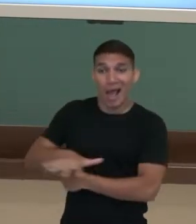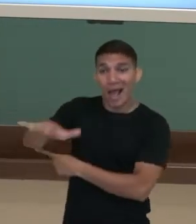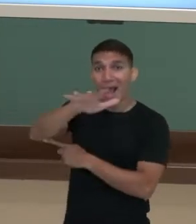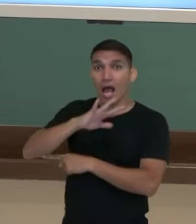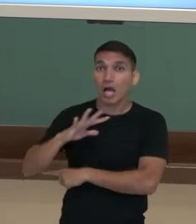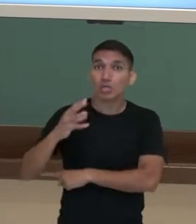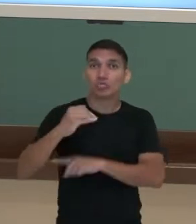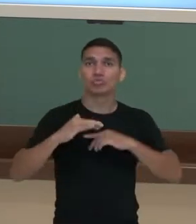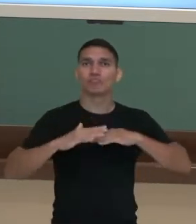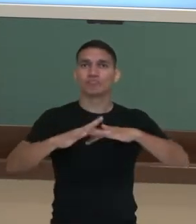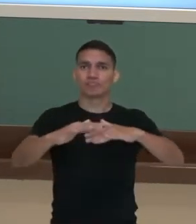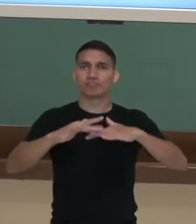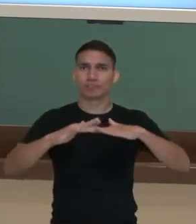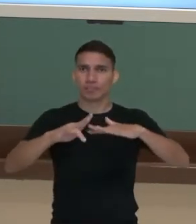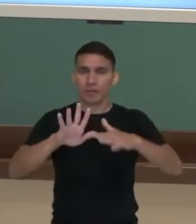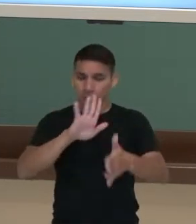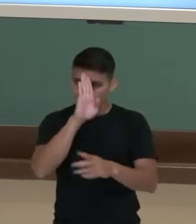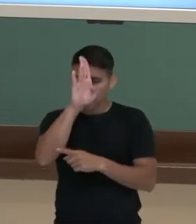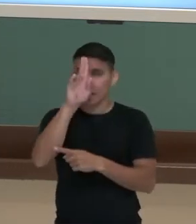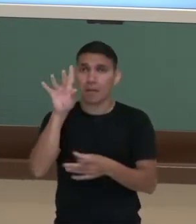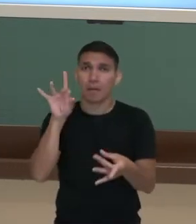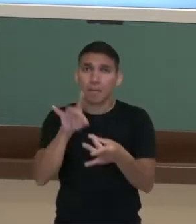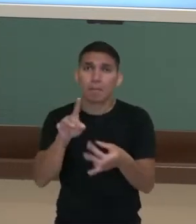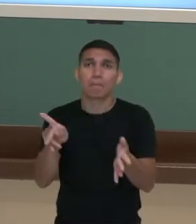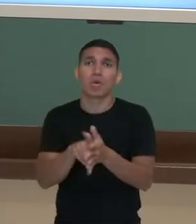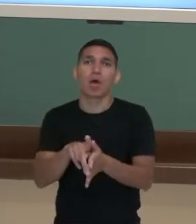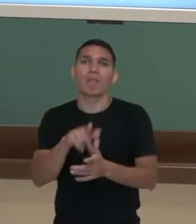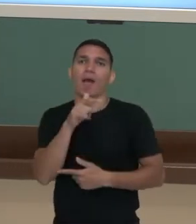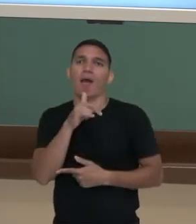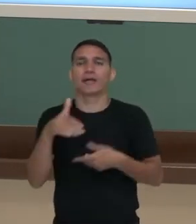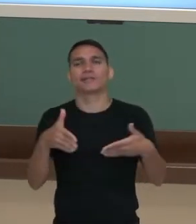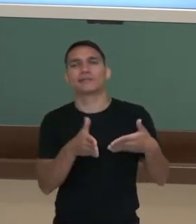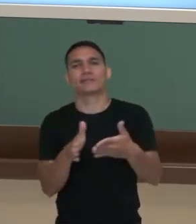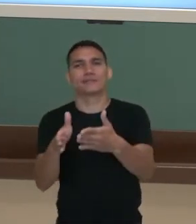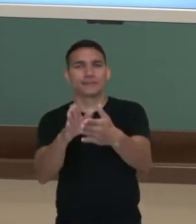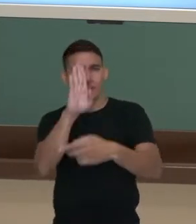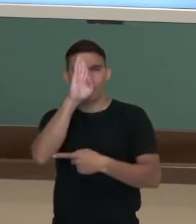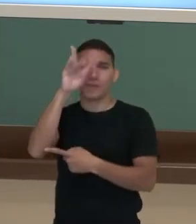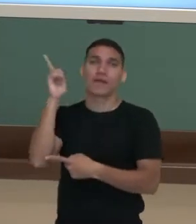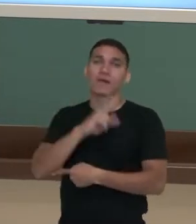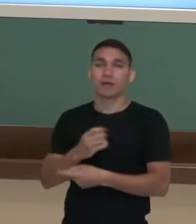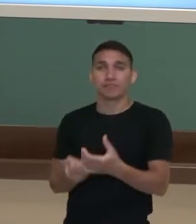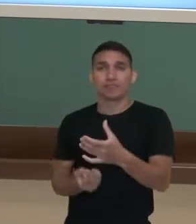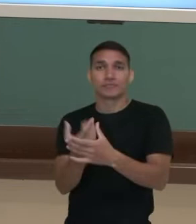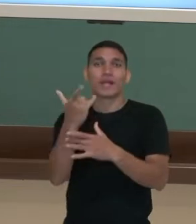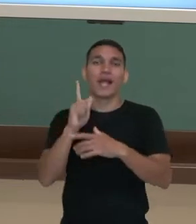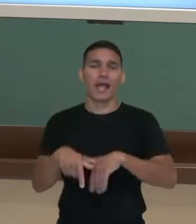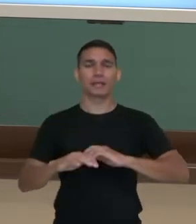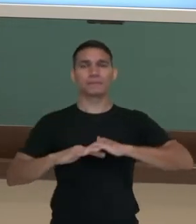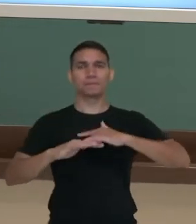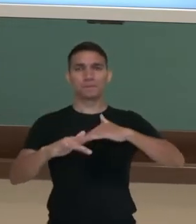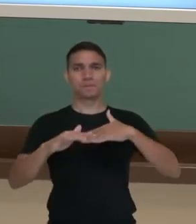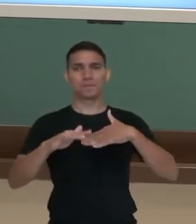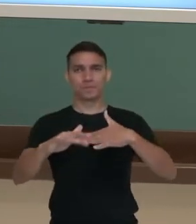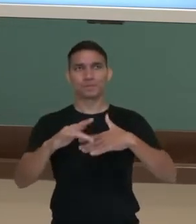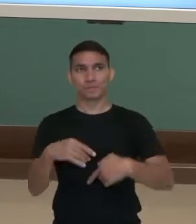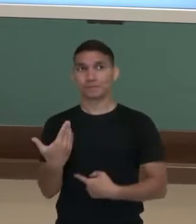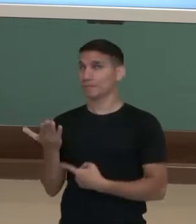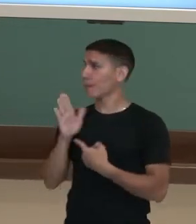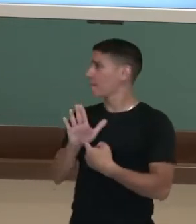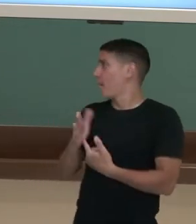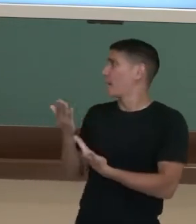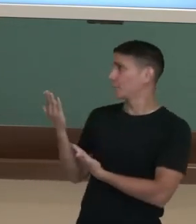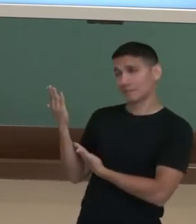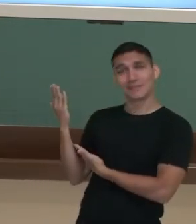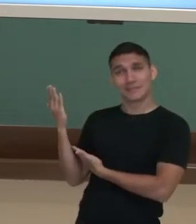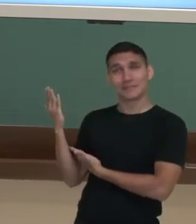ali nos rios, no principal e nos seus afluentes, formando o que chamamos de bacia hidrográfica. A imagem traz bem essa